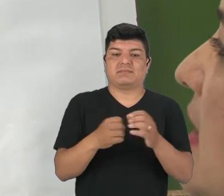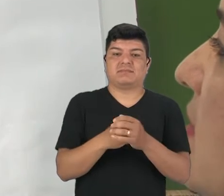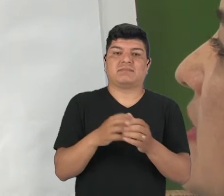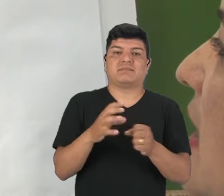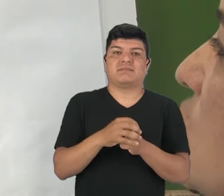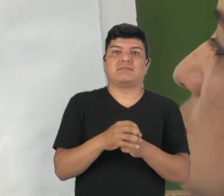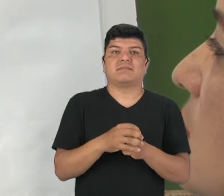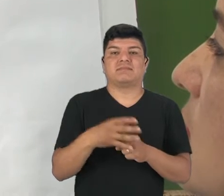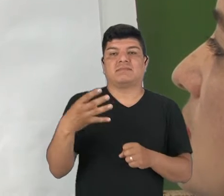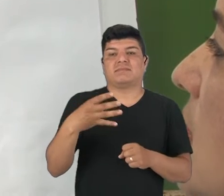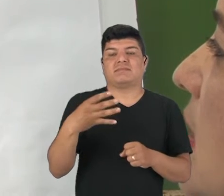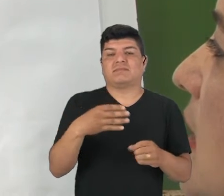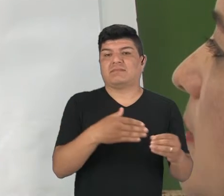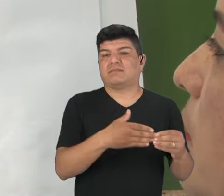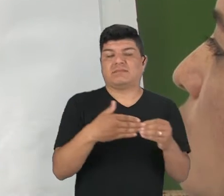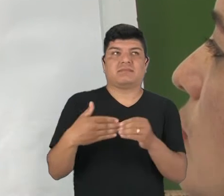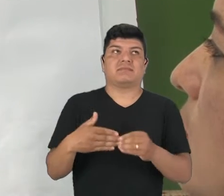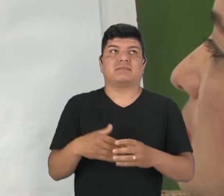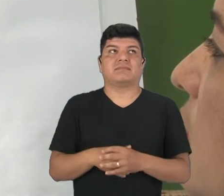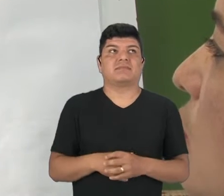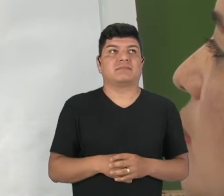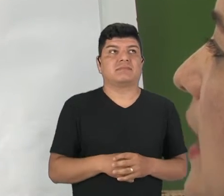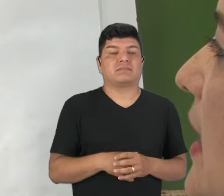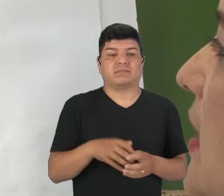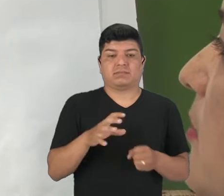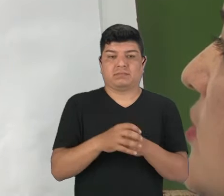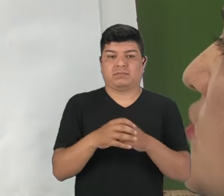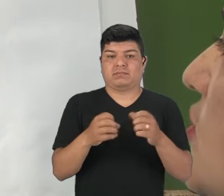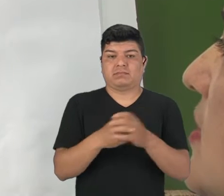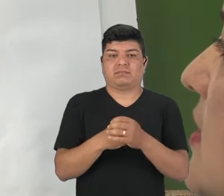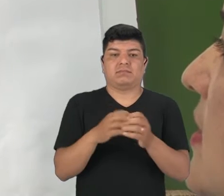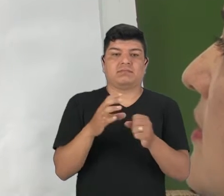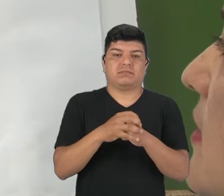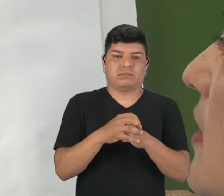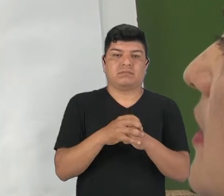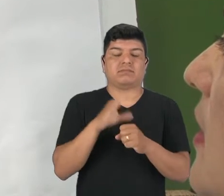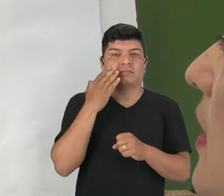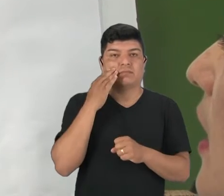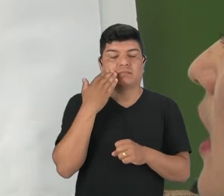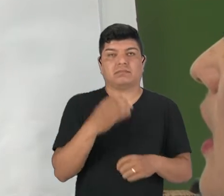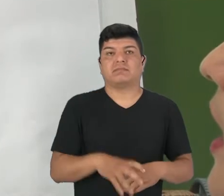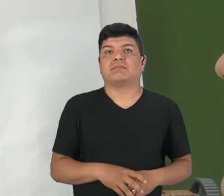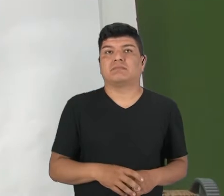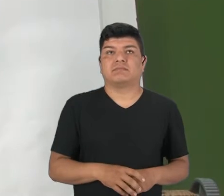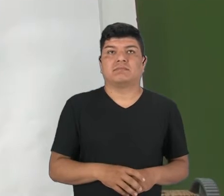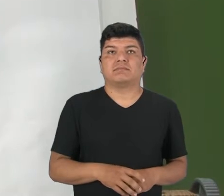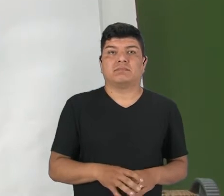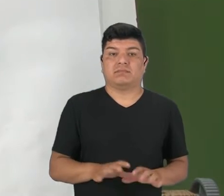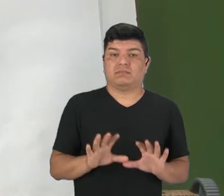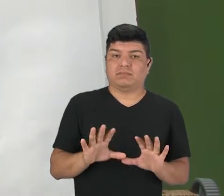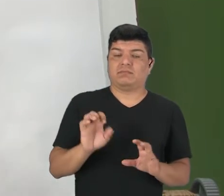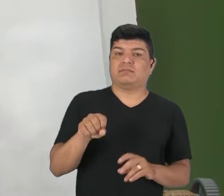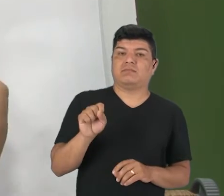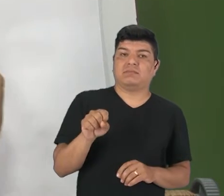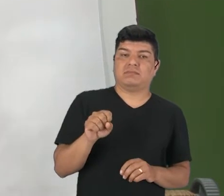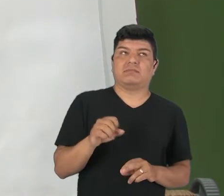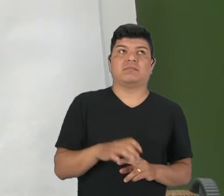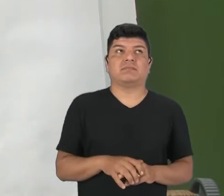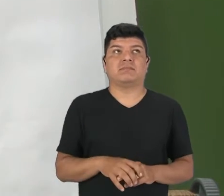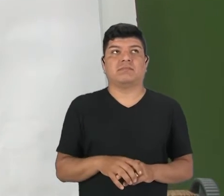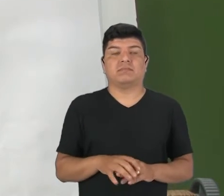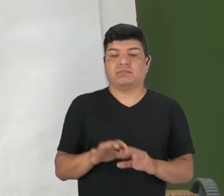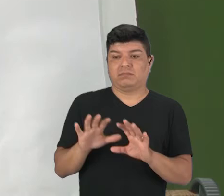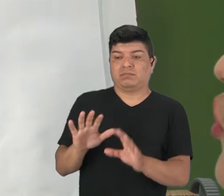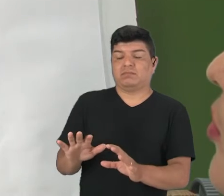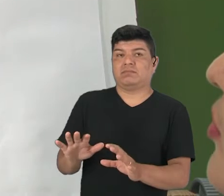cá na quarta viagem, ó. Repolho. Vou colocar aqui para a gente entender. Aí sim, quando ele deixar